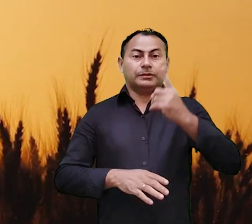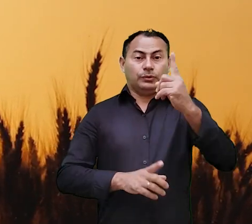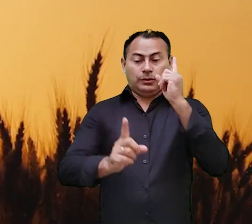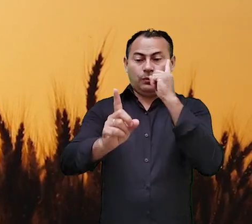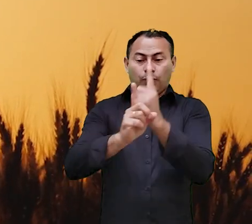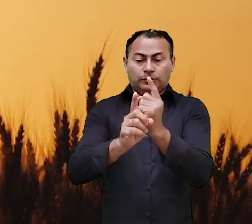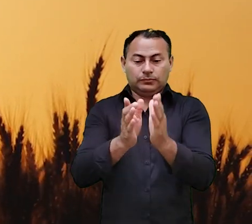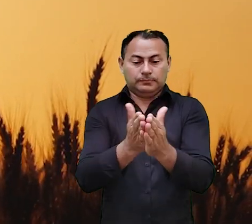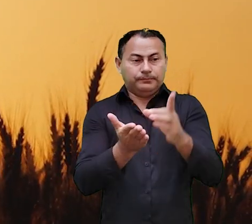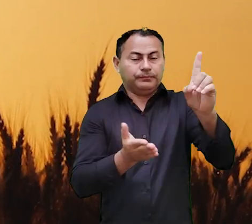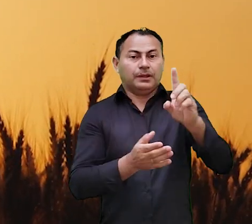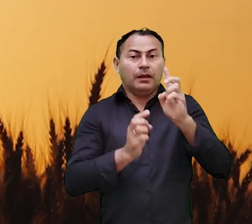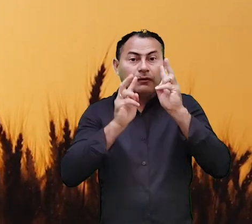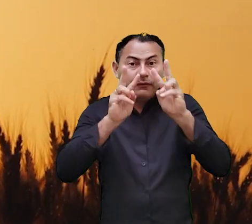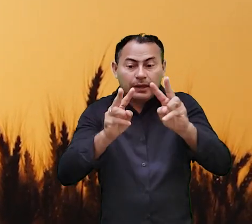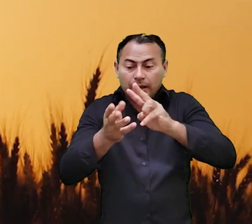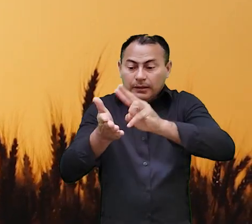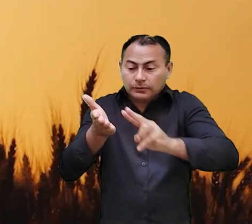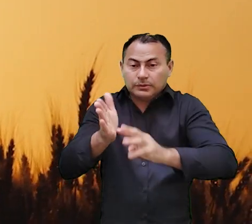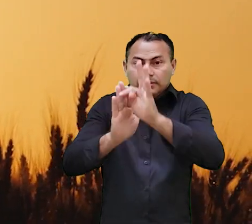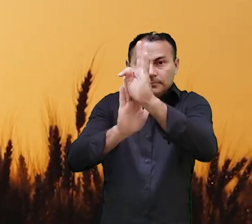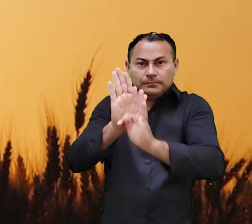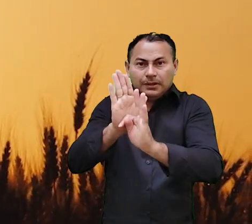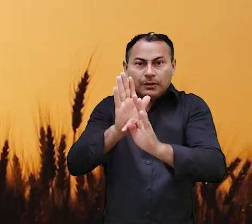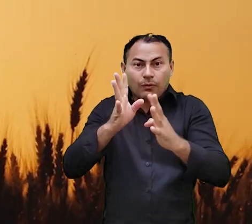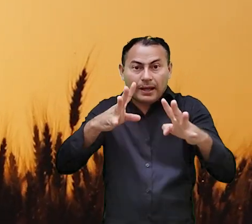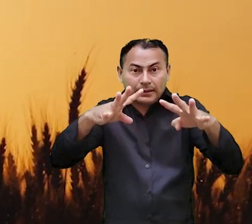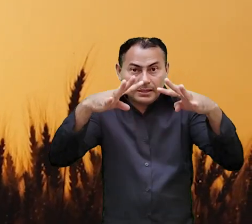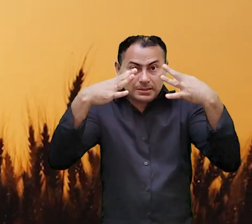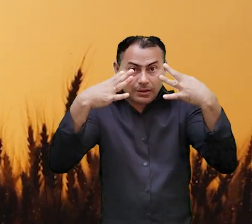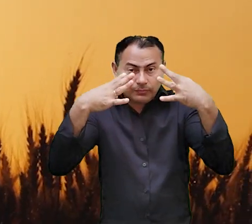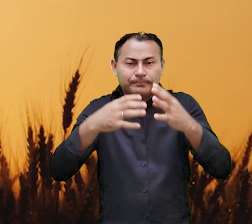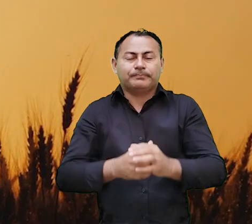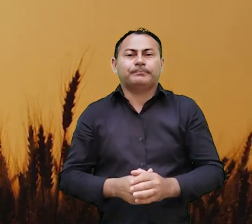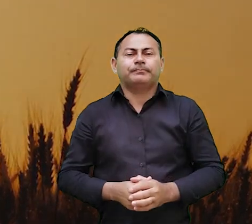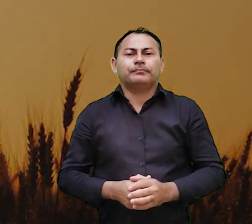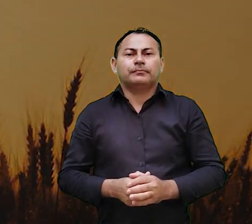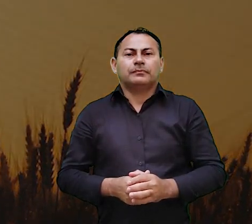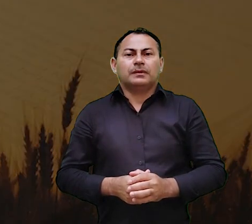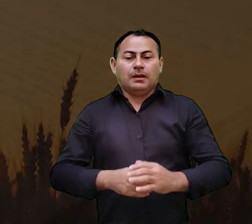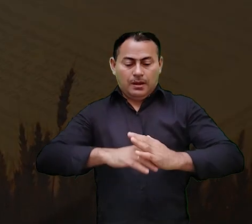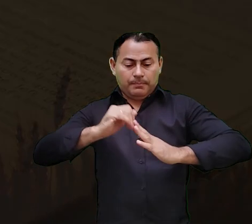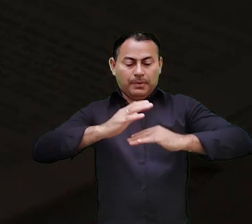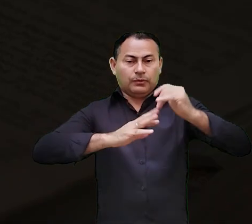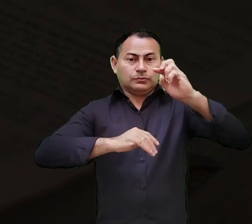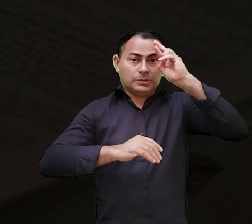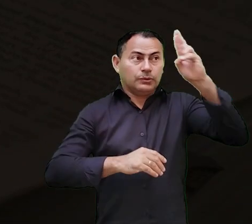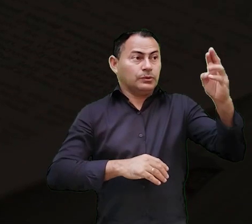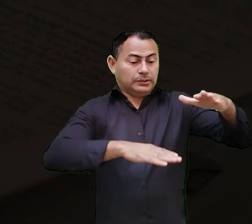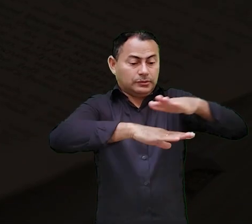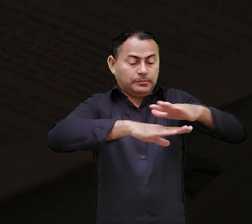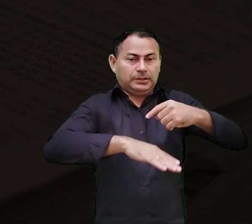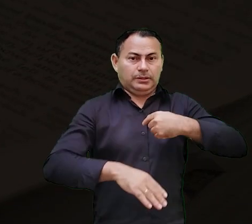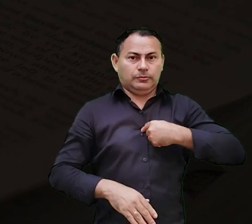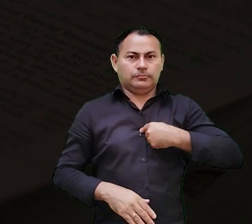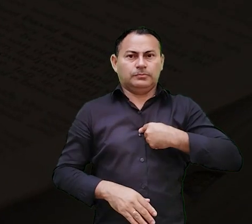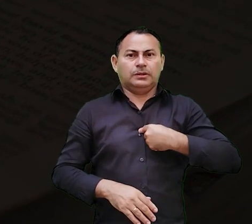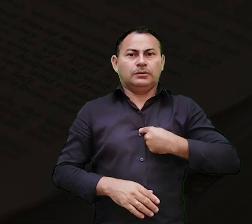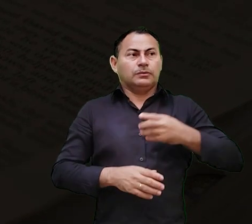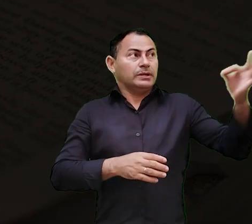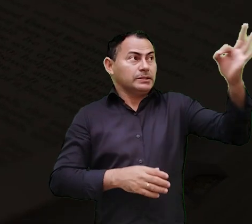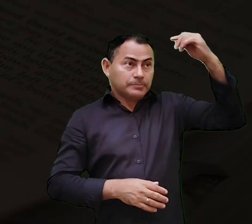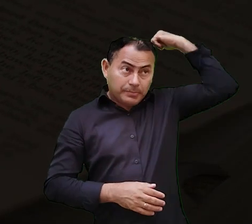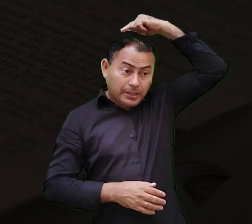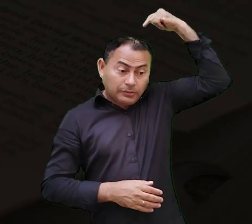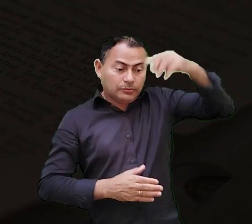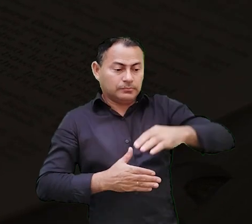Este é mais um encontro com a palavra. Ouça a leitura desse texto com bastante atenção. A mão do Senhor estava sobre mim,